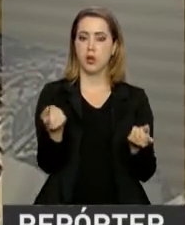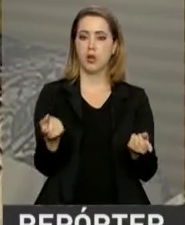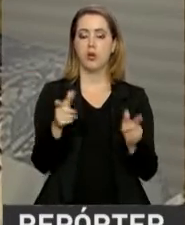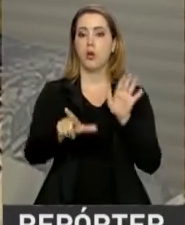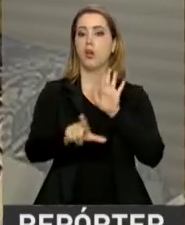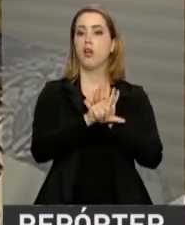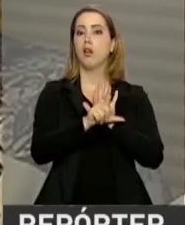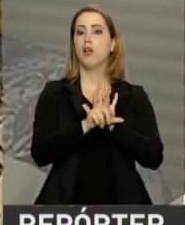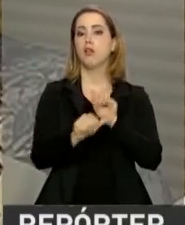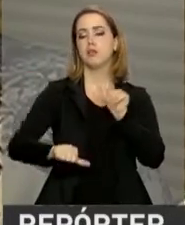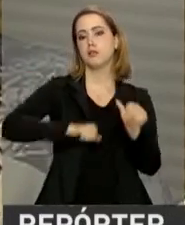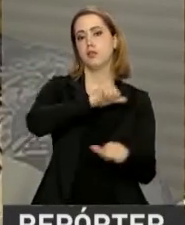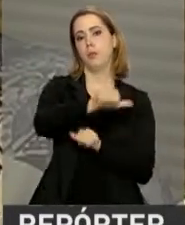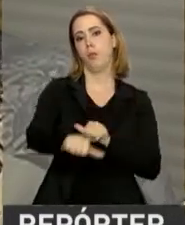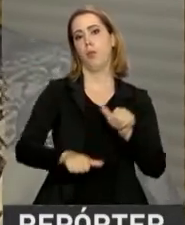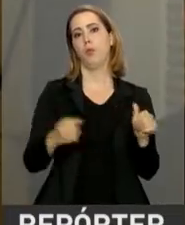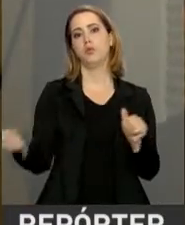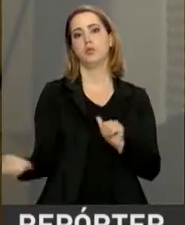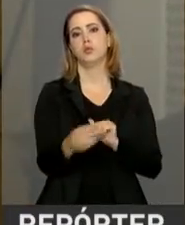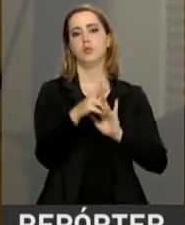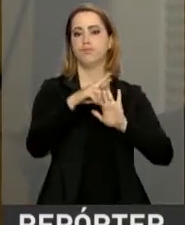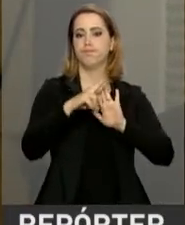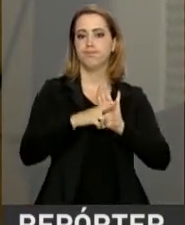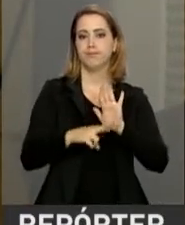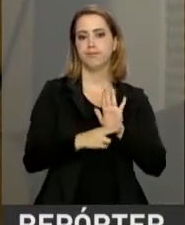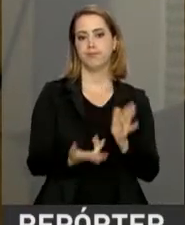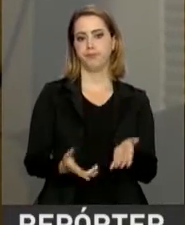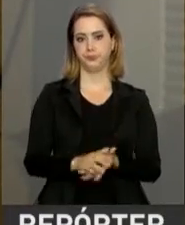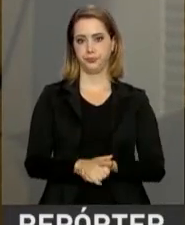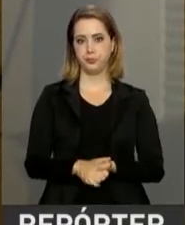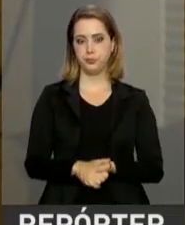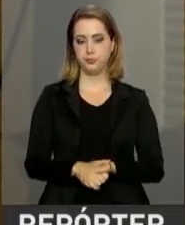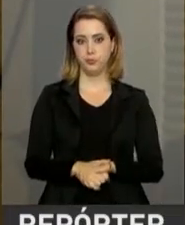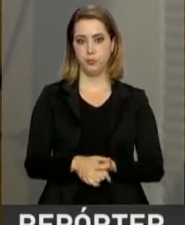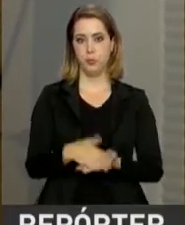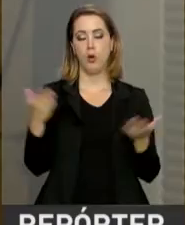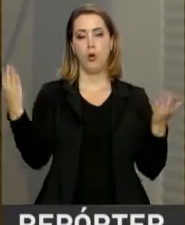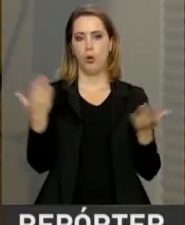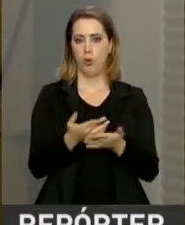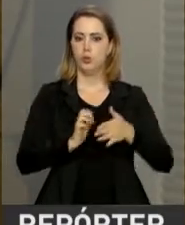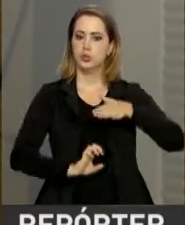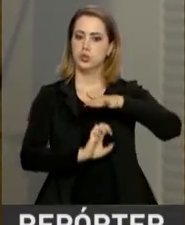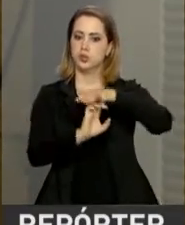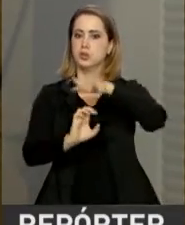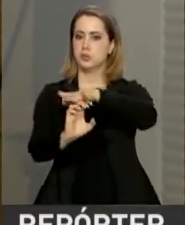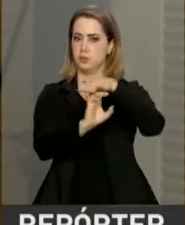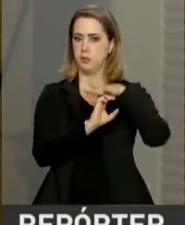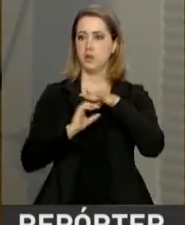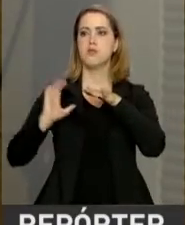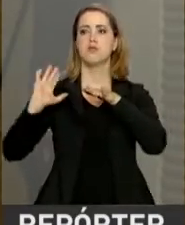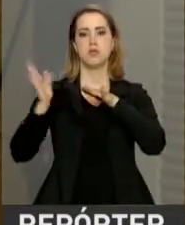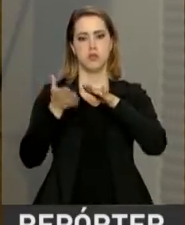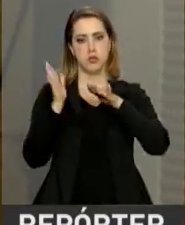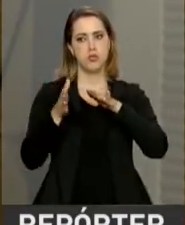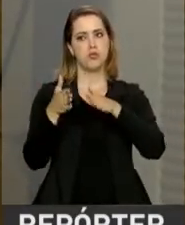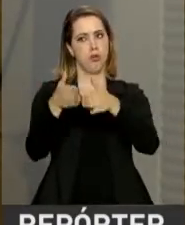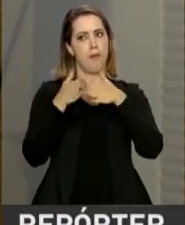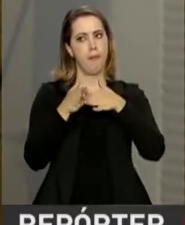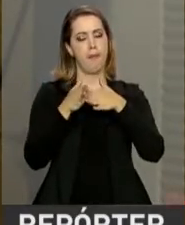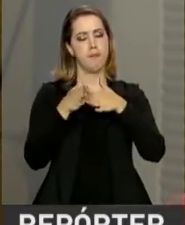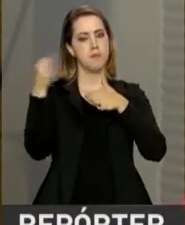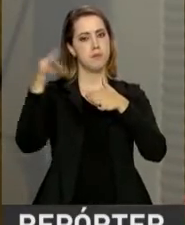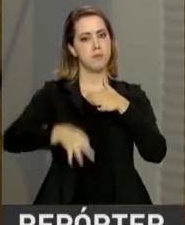é enfim resolver os mercados hoje eles já são bastante exigentes então em vez de ser um problema